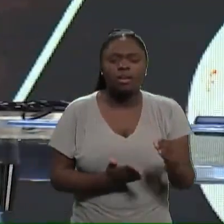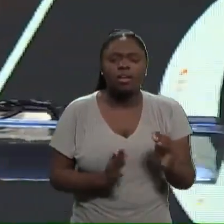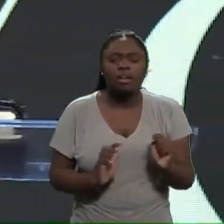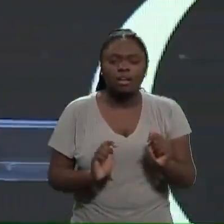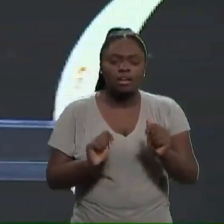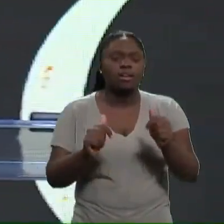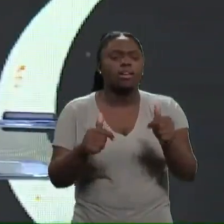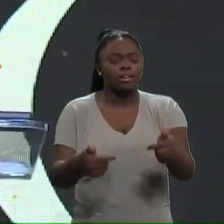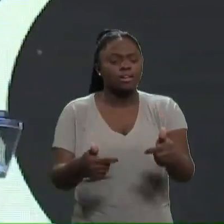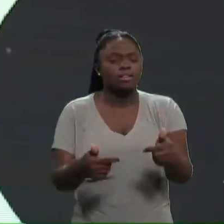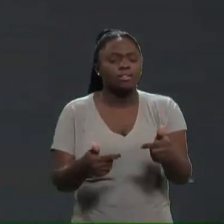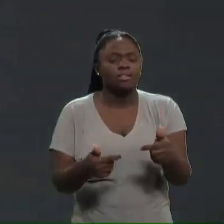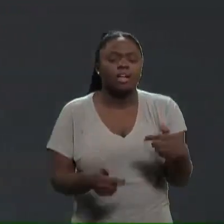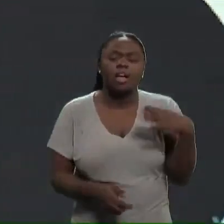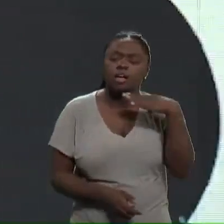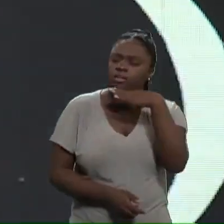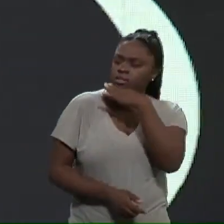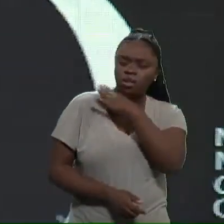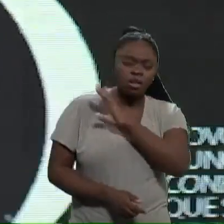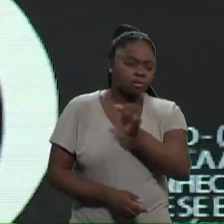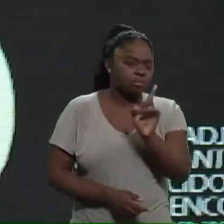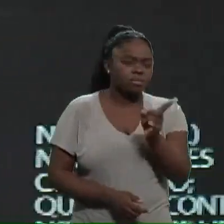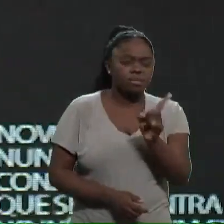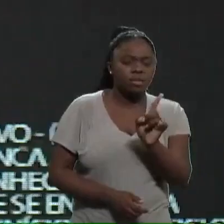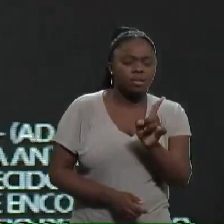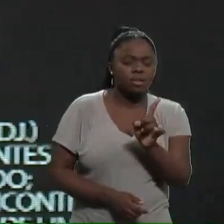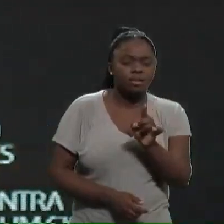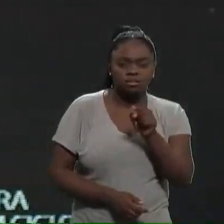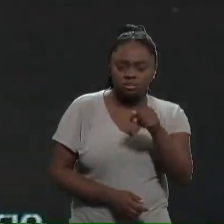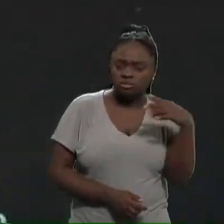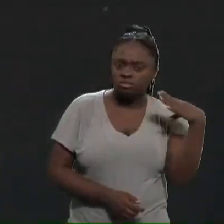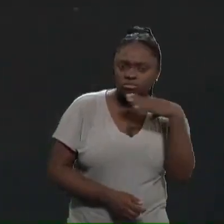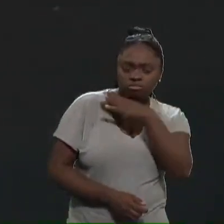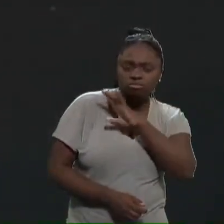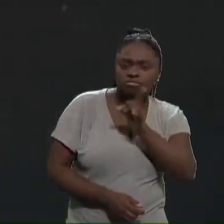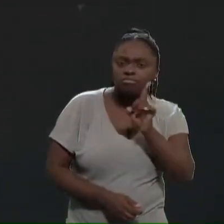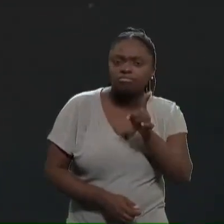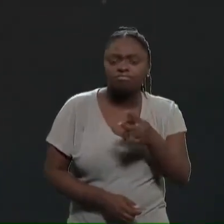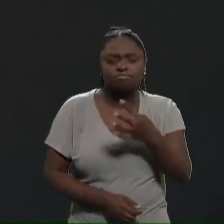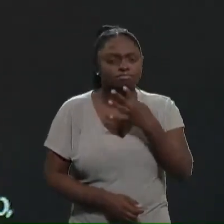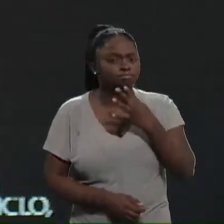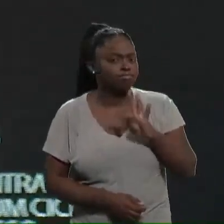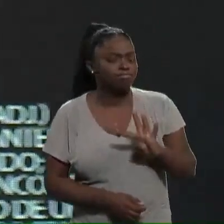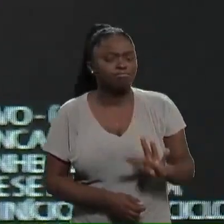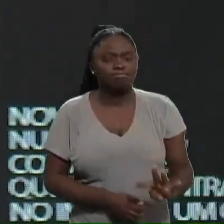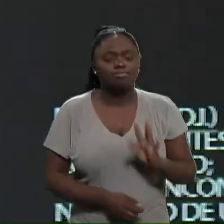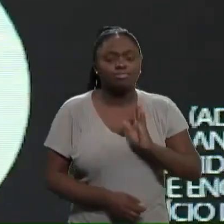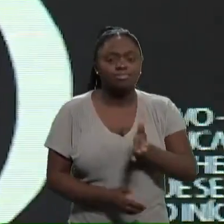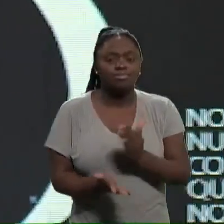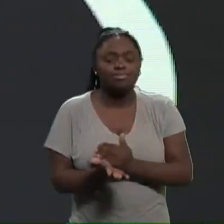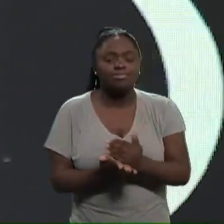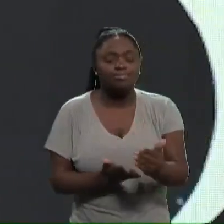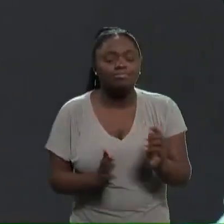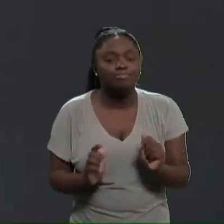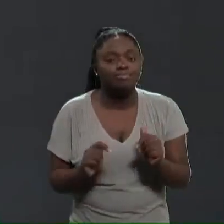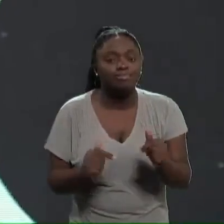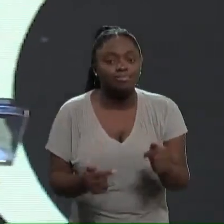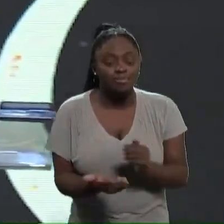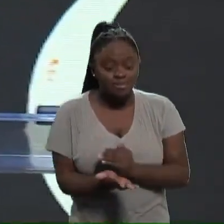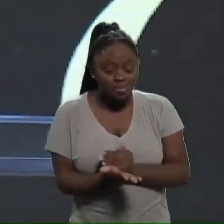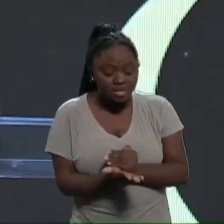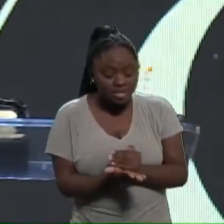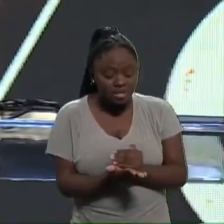Senhor. Não percebeis? Não percebeis? Não conhecereis? Já comecei a fazê-lo. Está brotando,